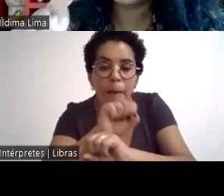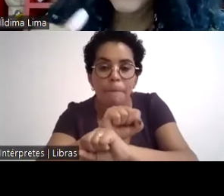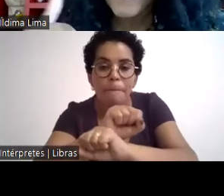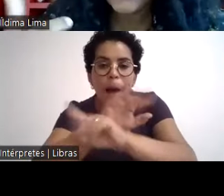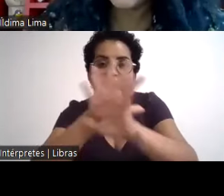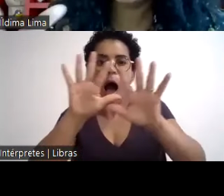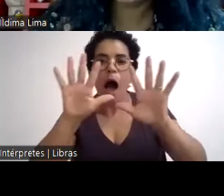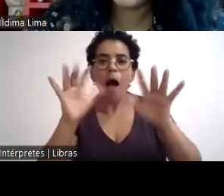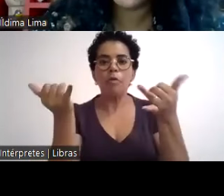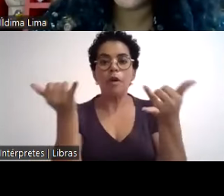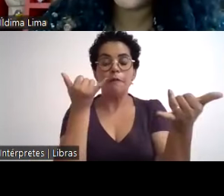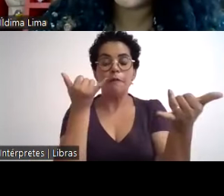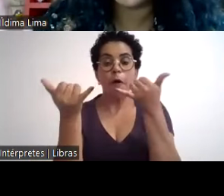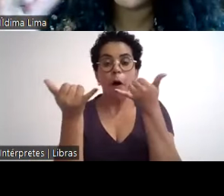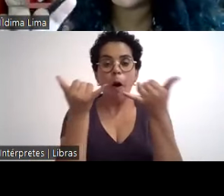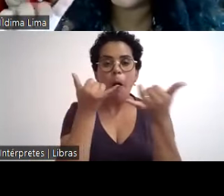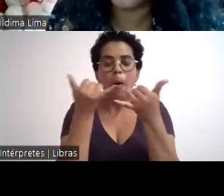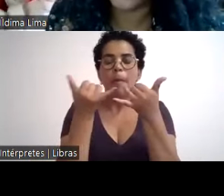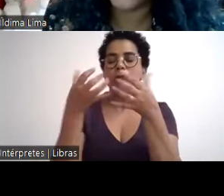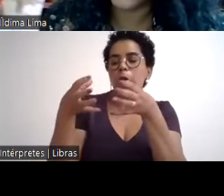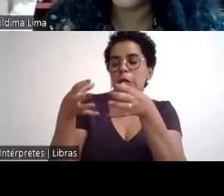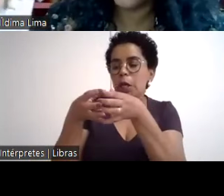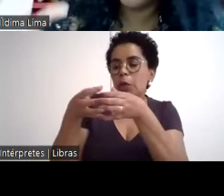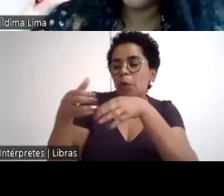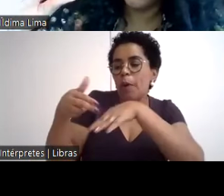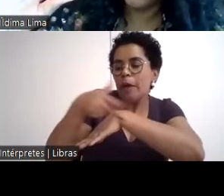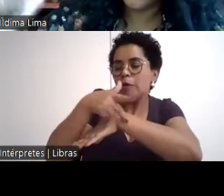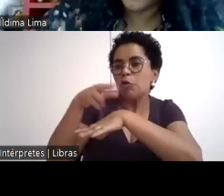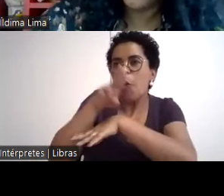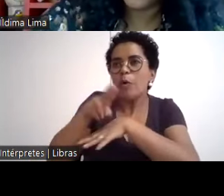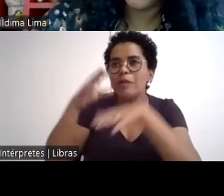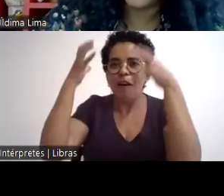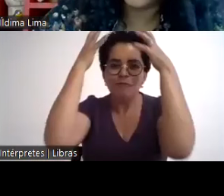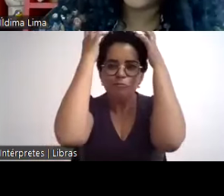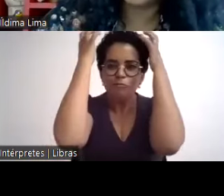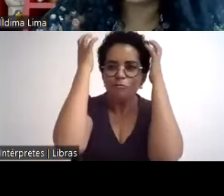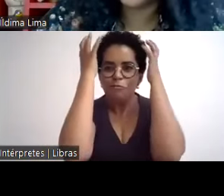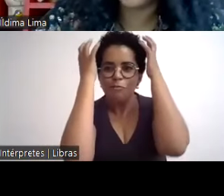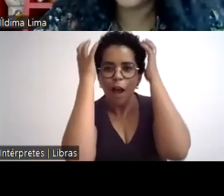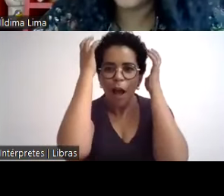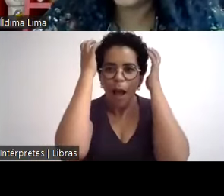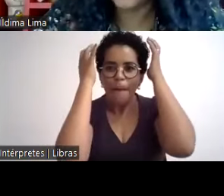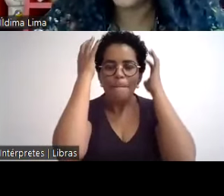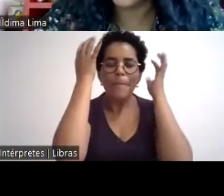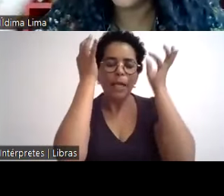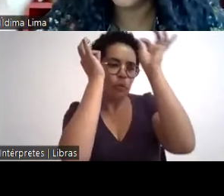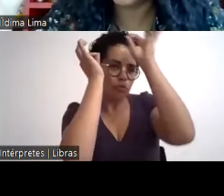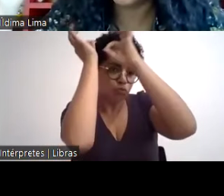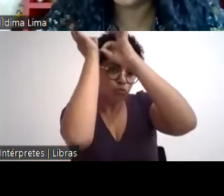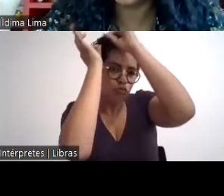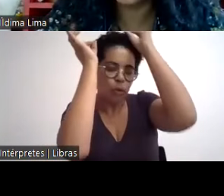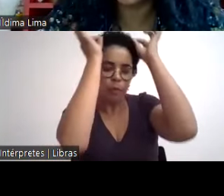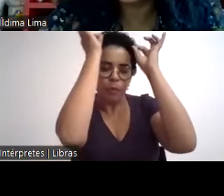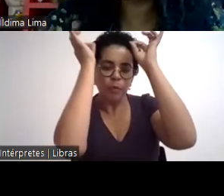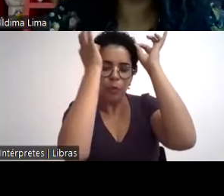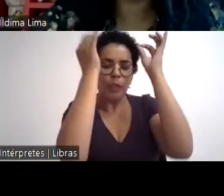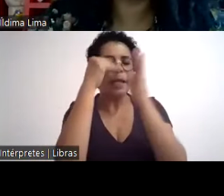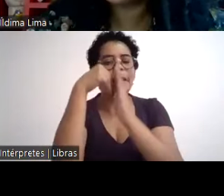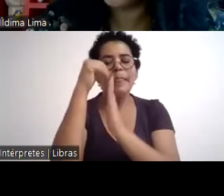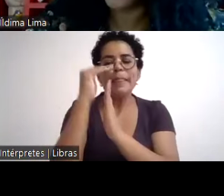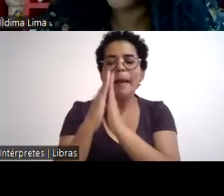maneira aquele grupo étnico utilizava o cabelo, especificamente naquele penteado retratado na pintura, o